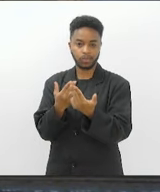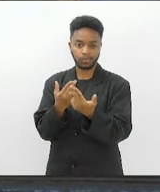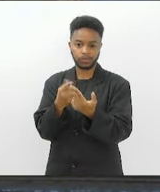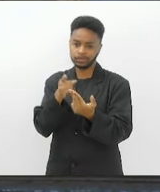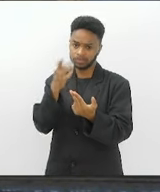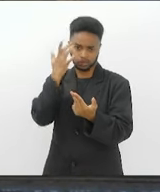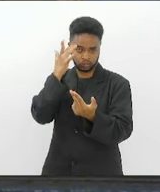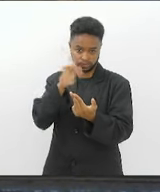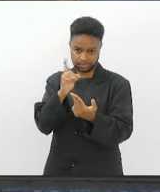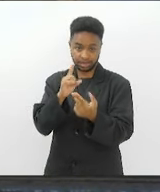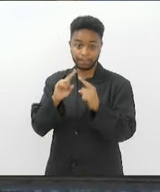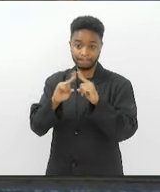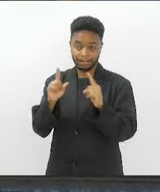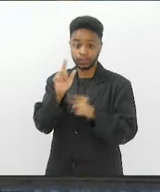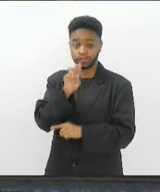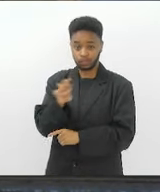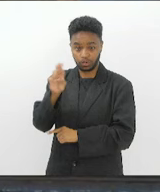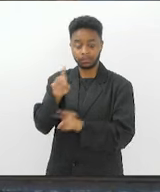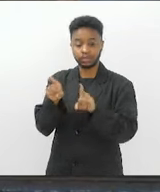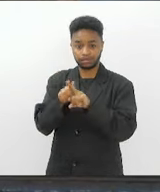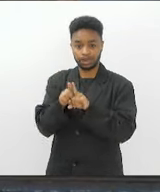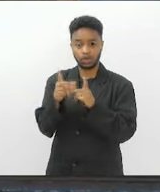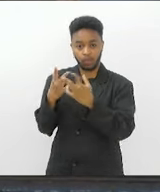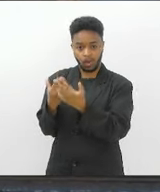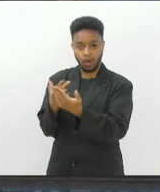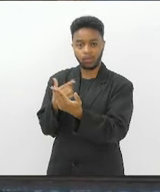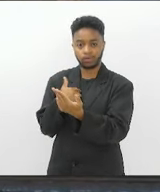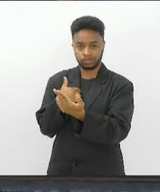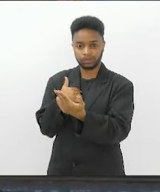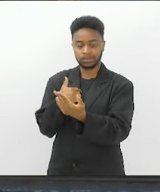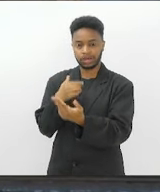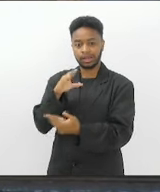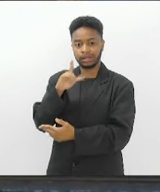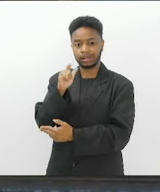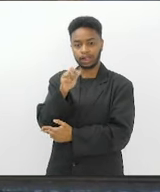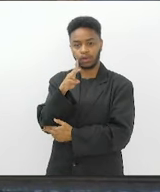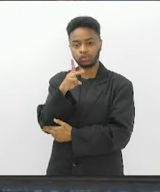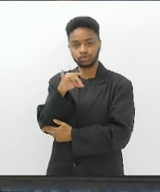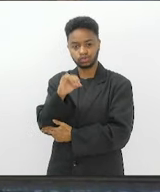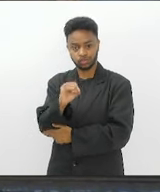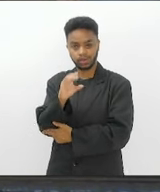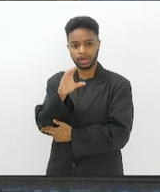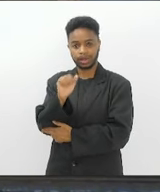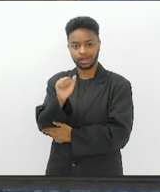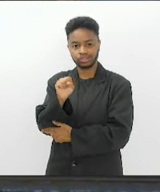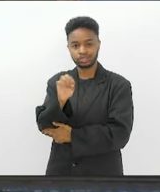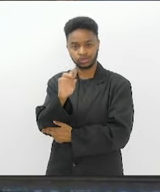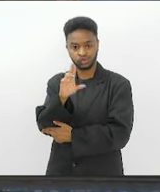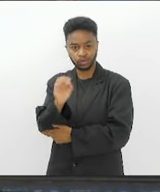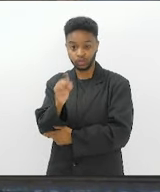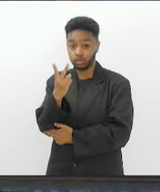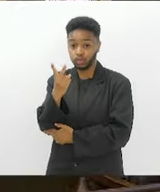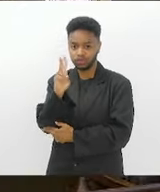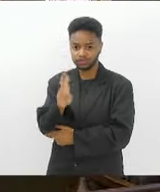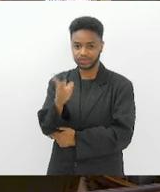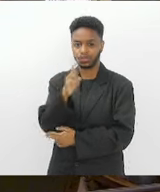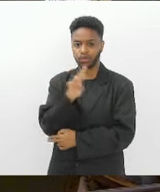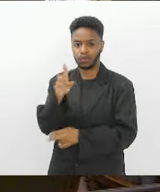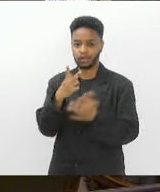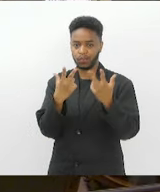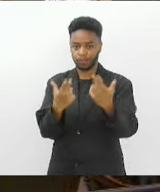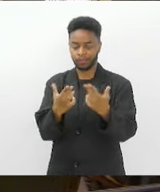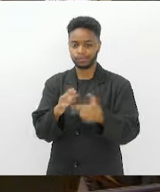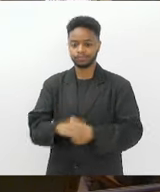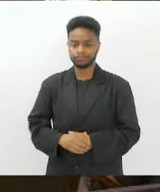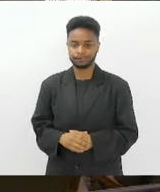ele é Cláudio Castro Magnavita, então não só xará, mas duplo xará,